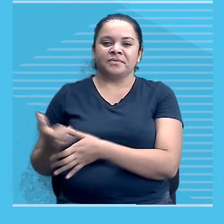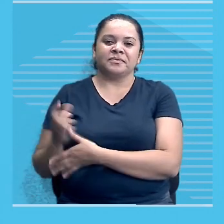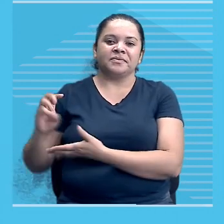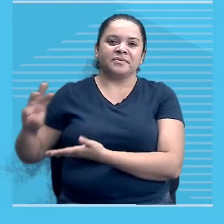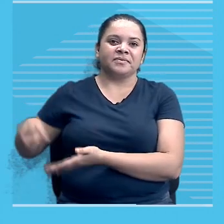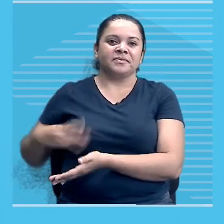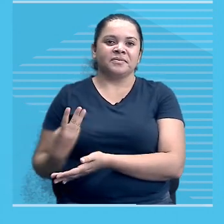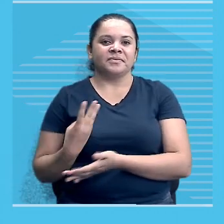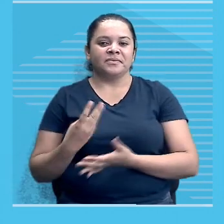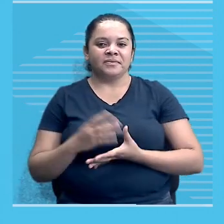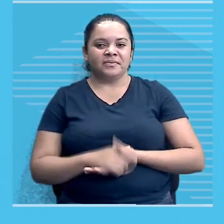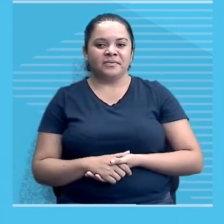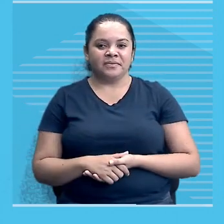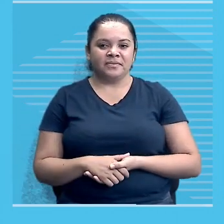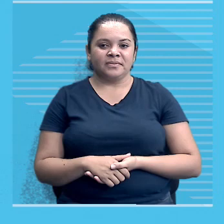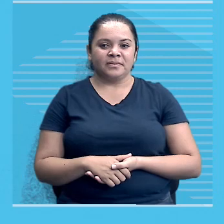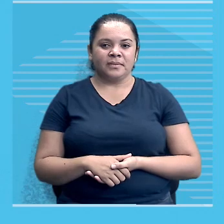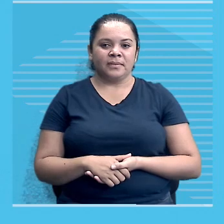chama